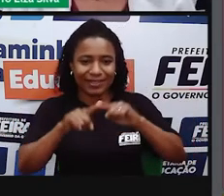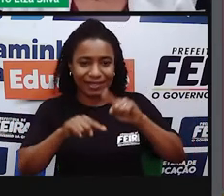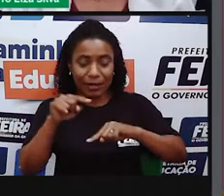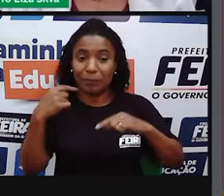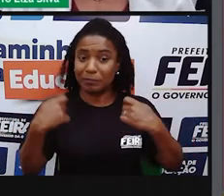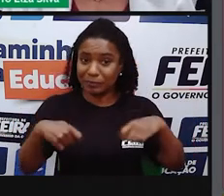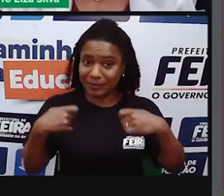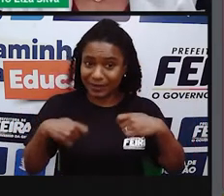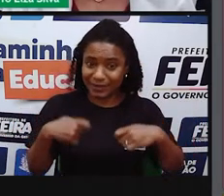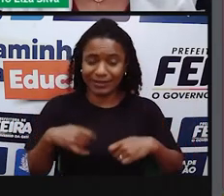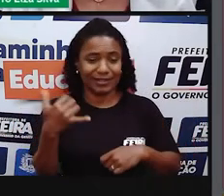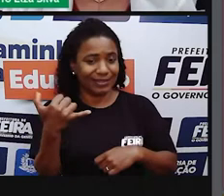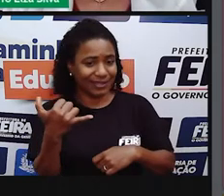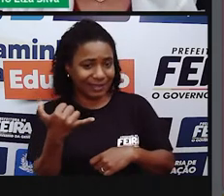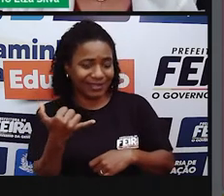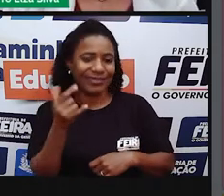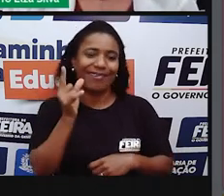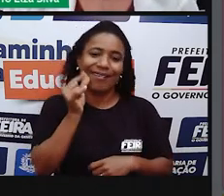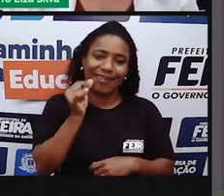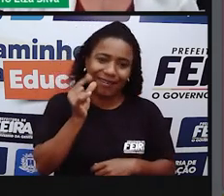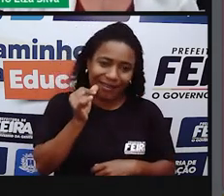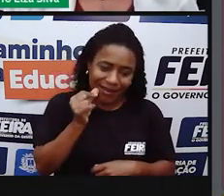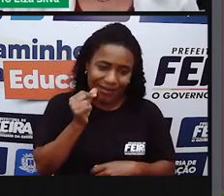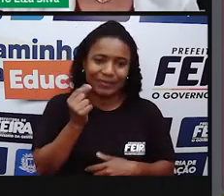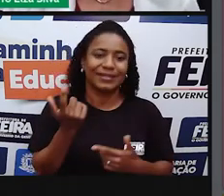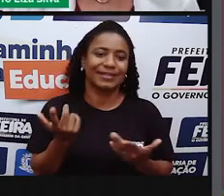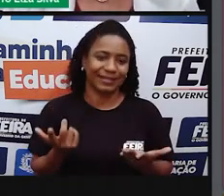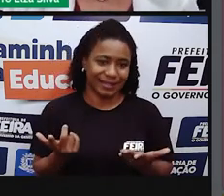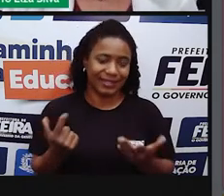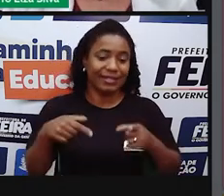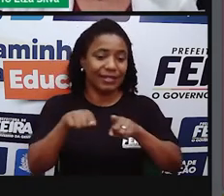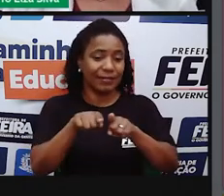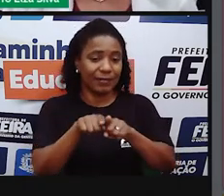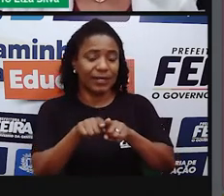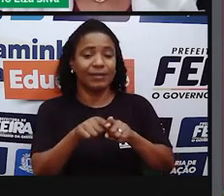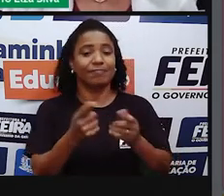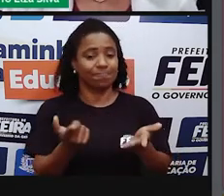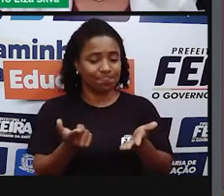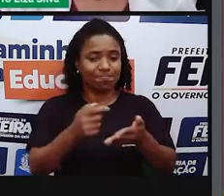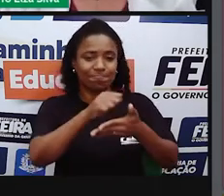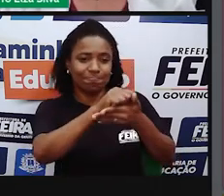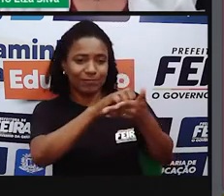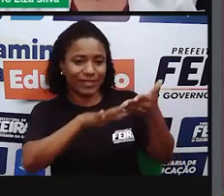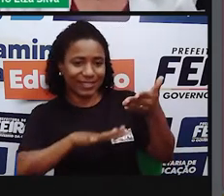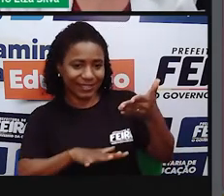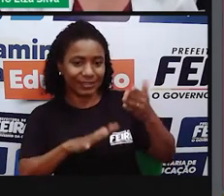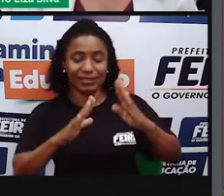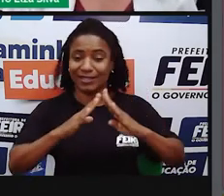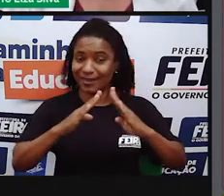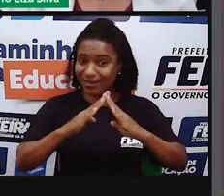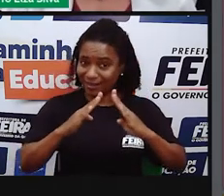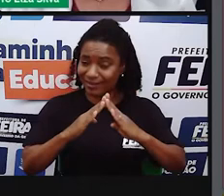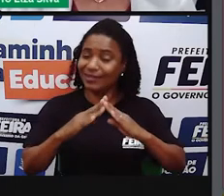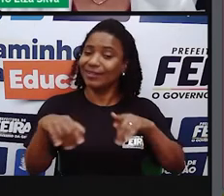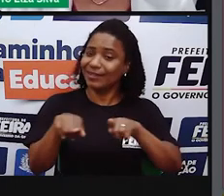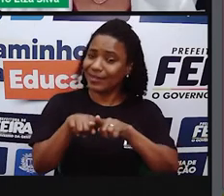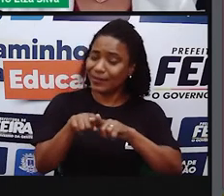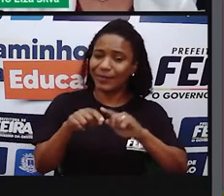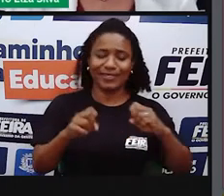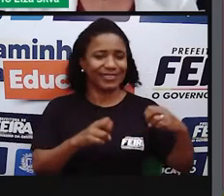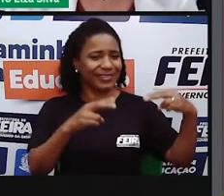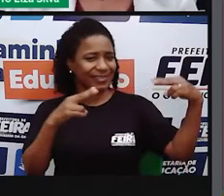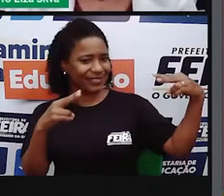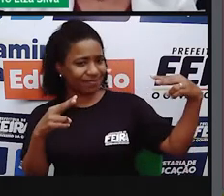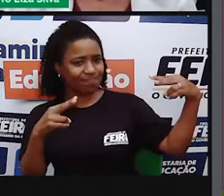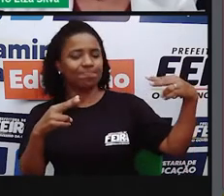para fazer anotações. Faça todas as lições de casa e participe das atividades interativas